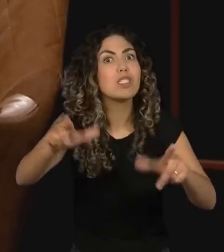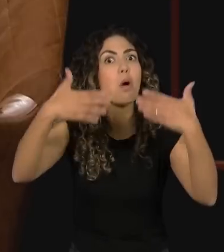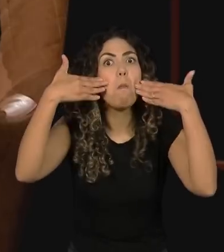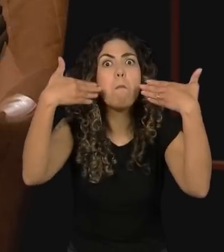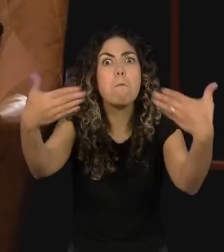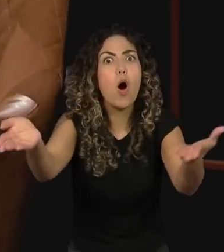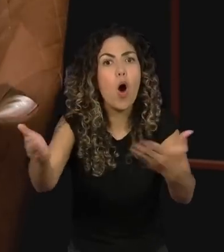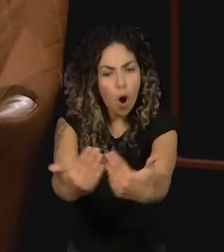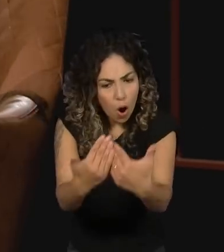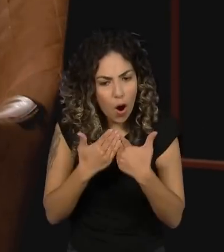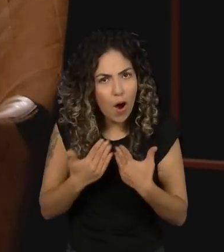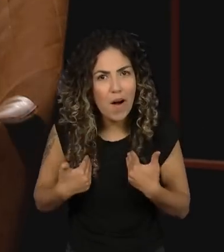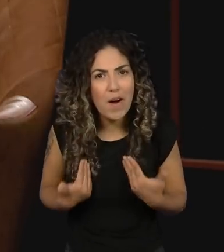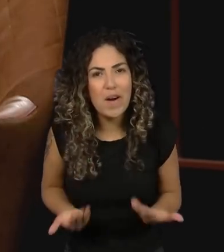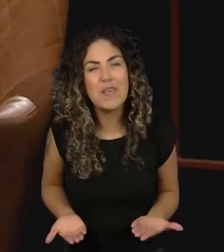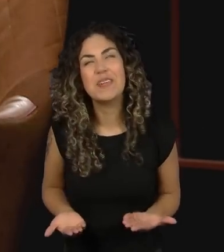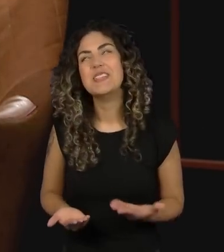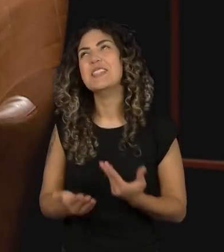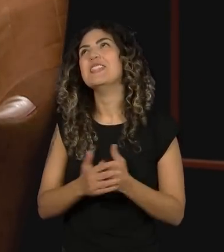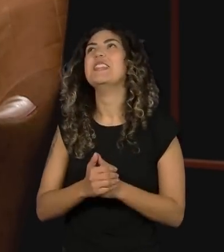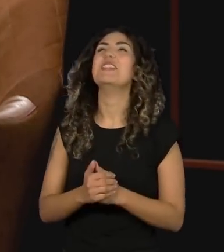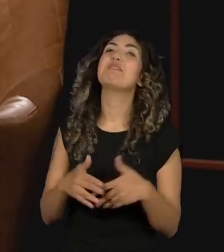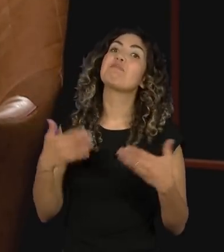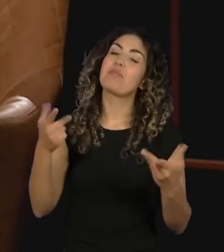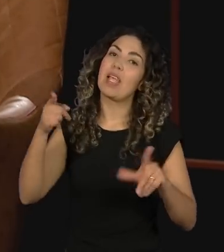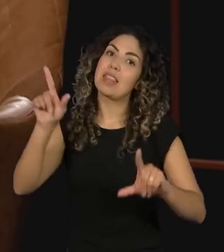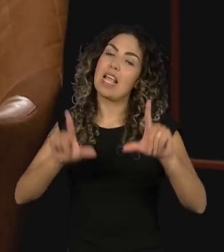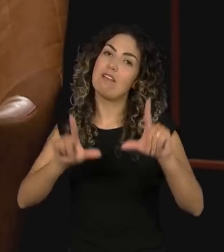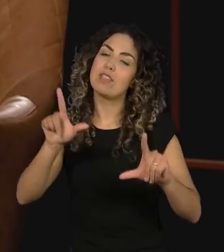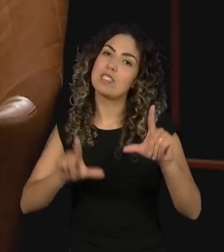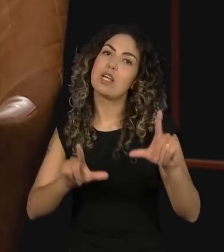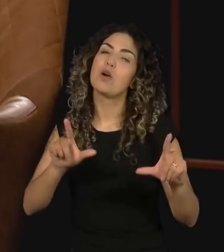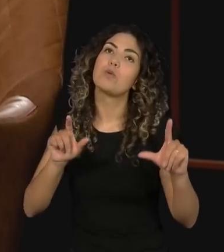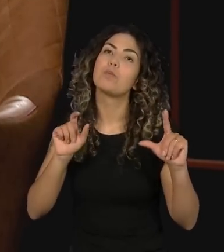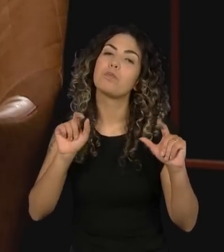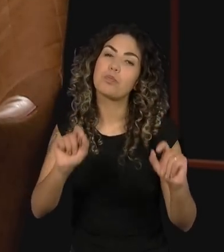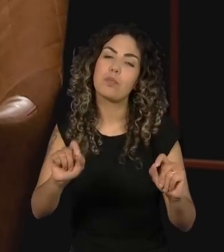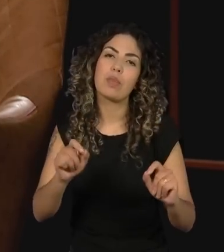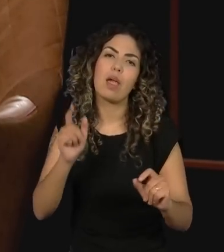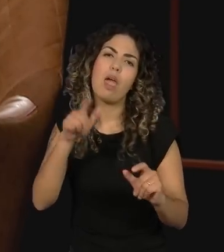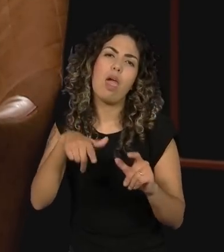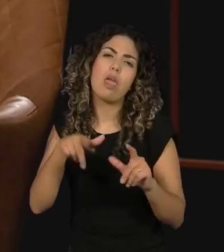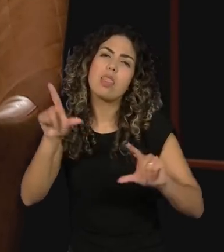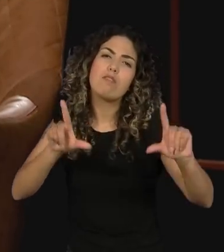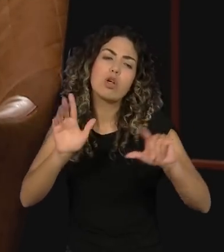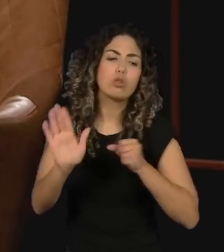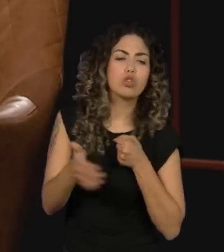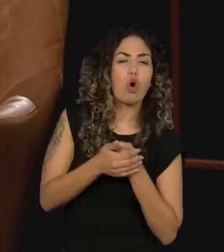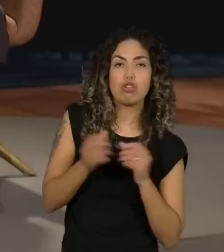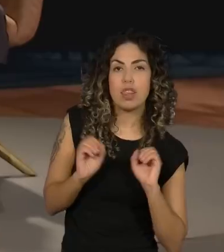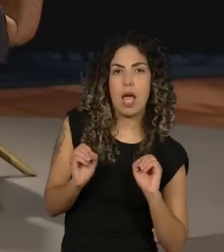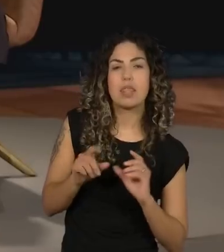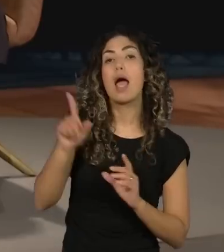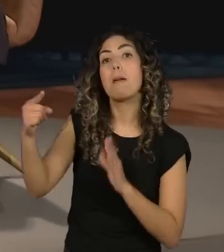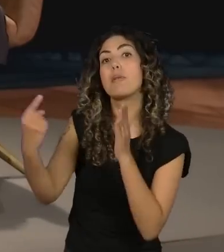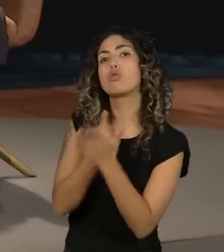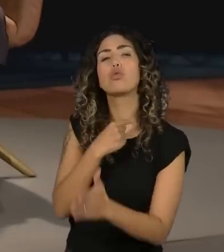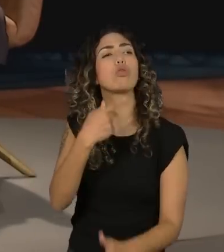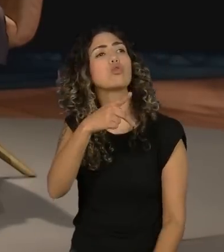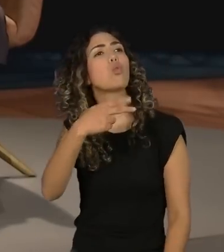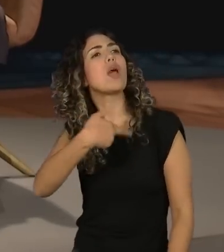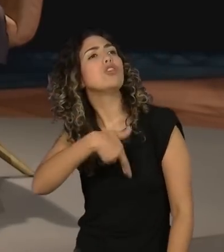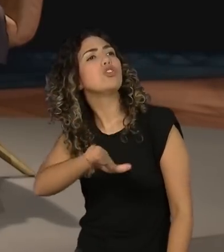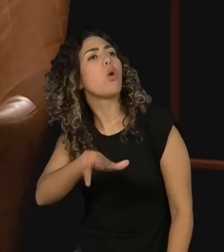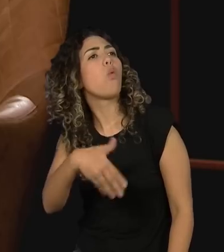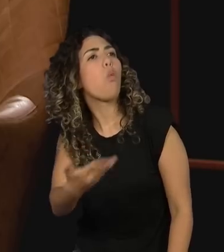Nacional. Então, era o programa Sem Censura da TV, e aí tinha uma pergunta, qual a sua religião? Eu falei, eu sou